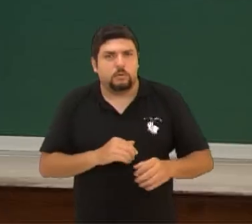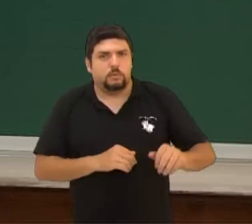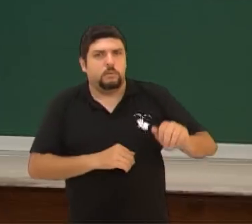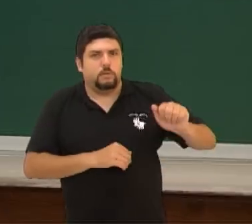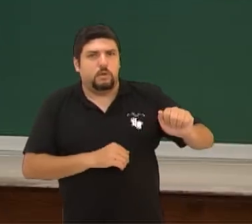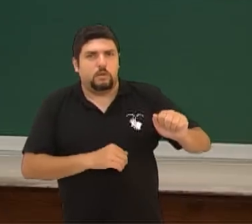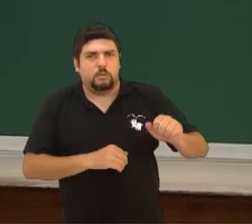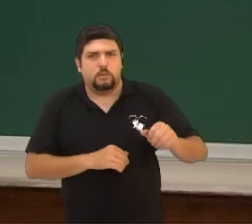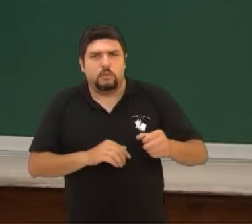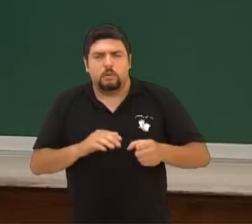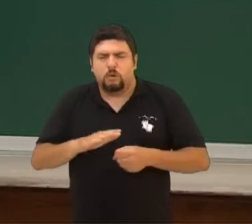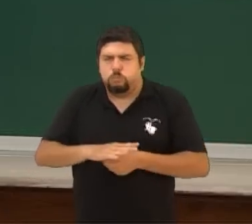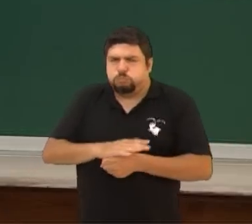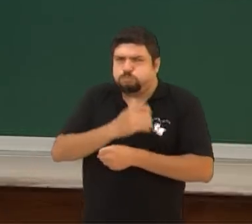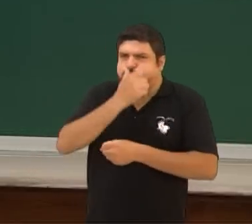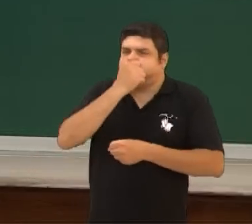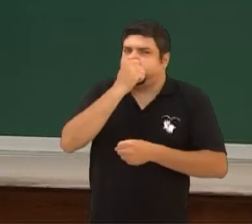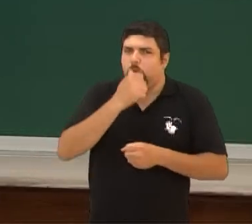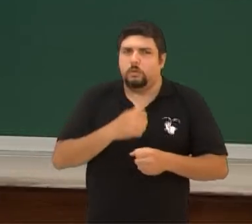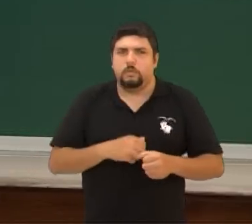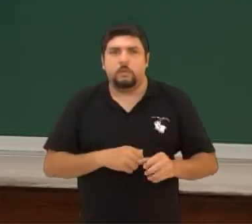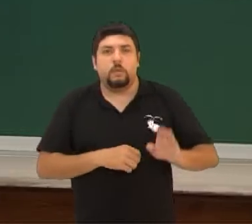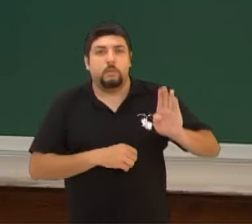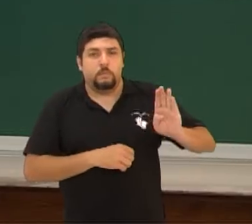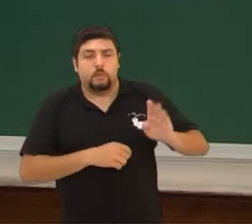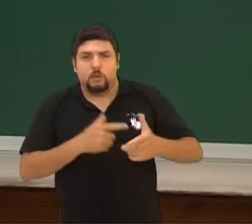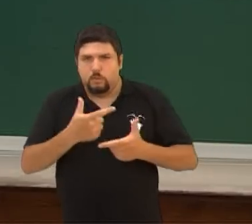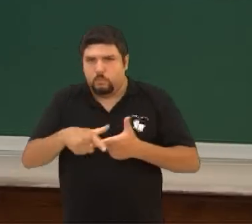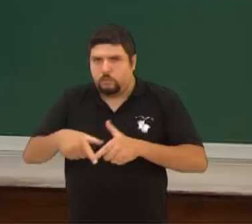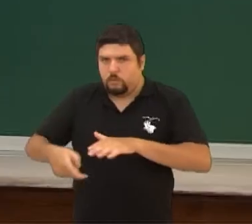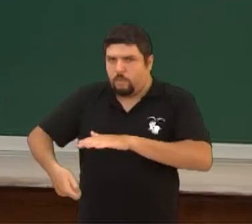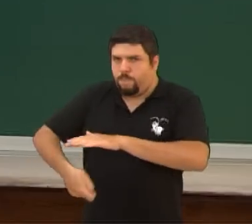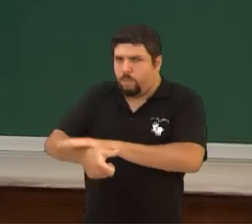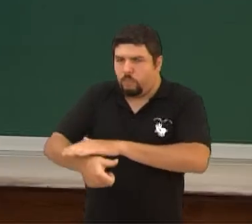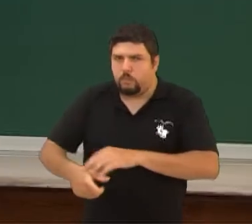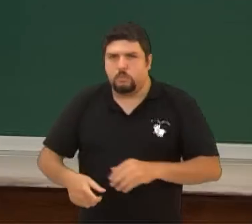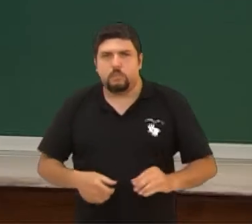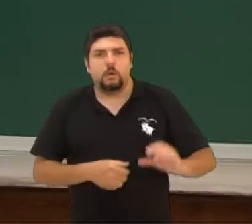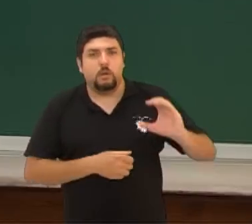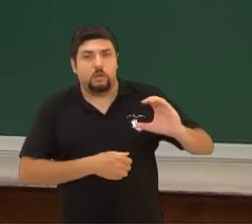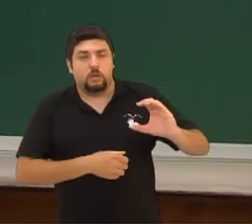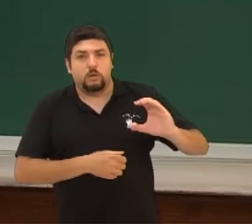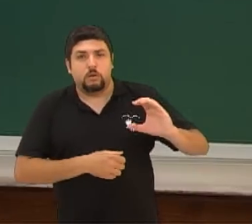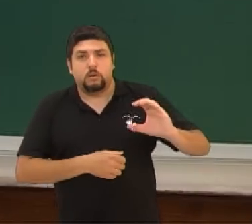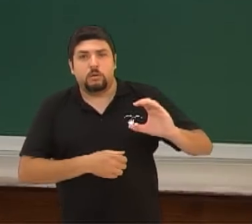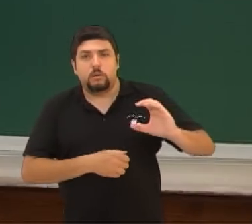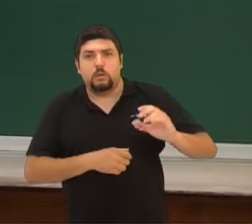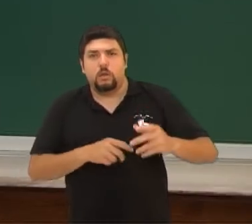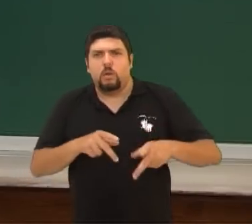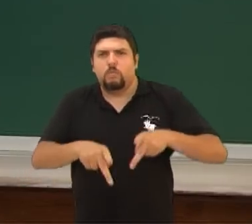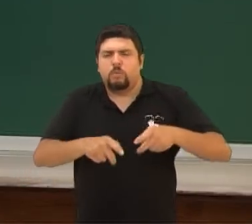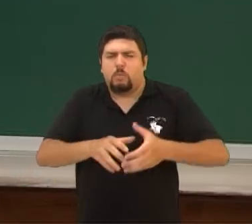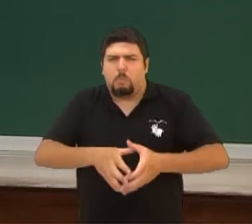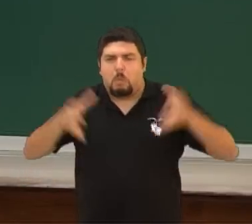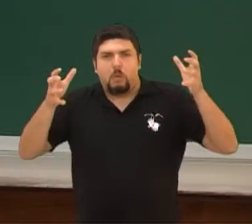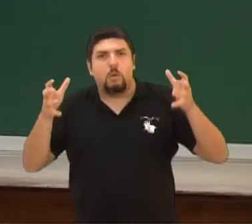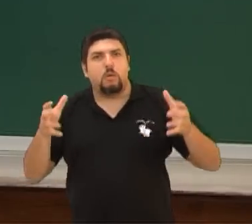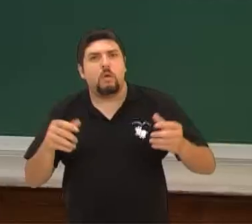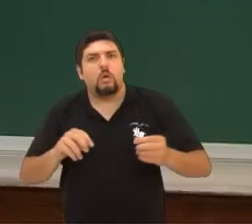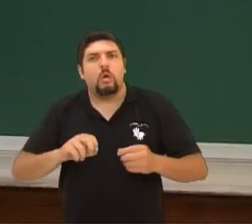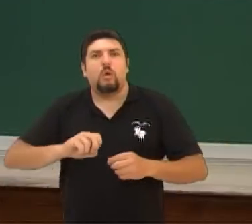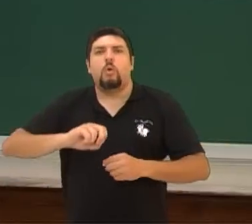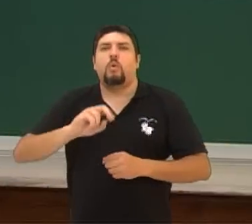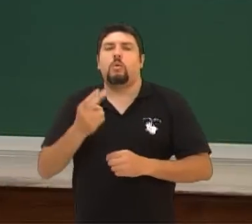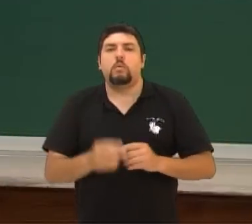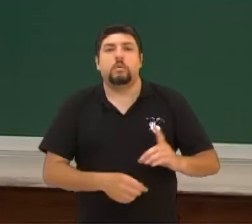uma superpopulação. Letra B, problemas com corrupção. Letra C, uma explosão demográfica. Ou letra D,